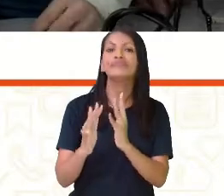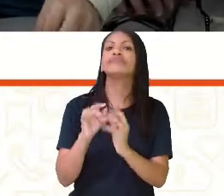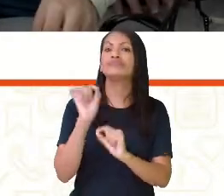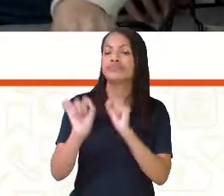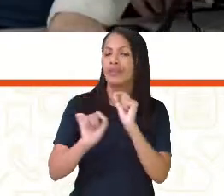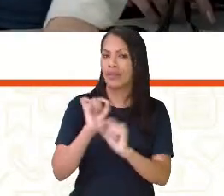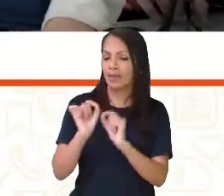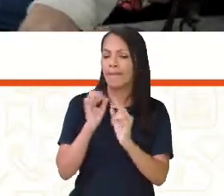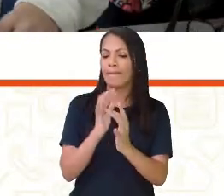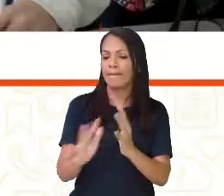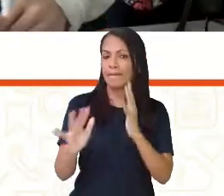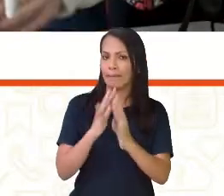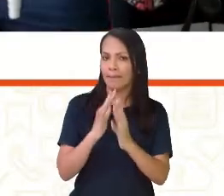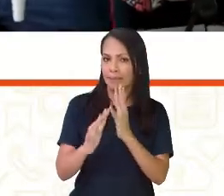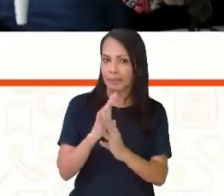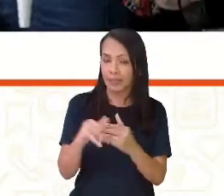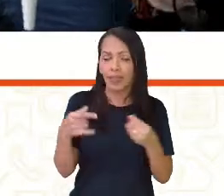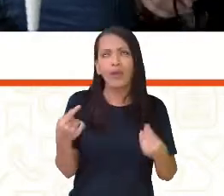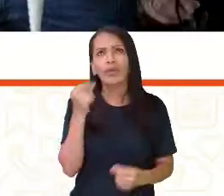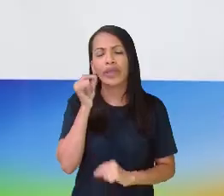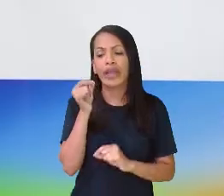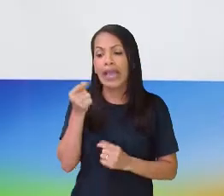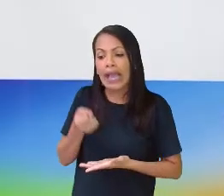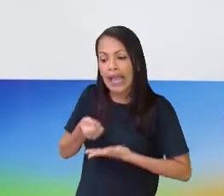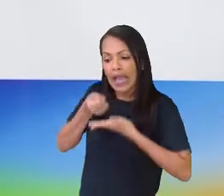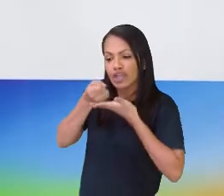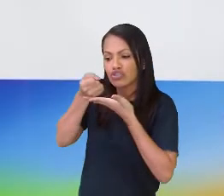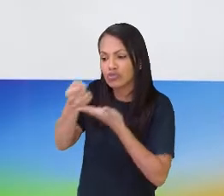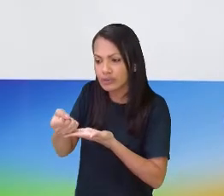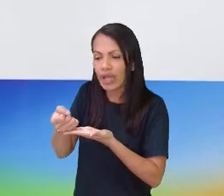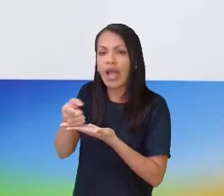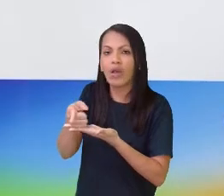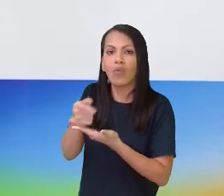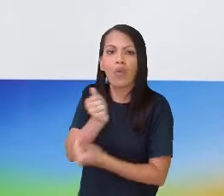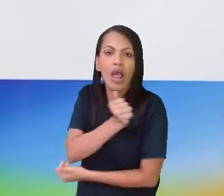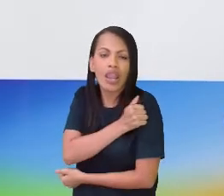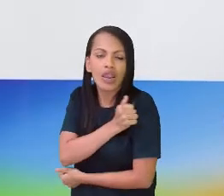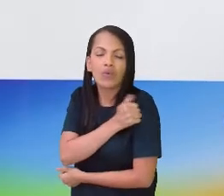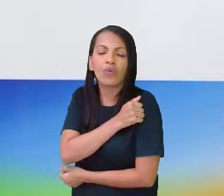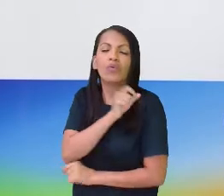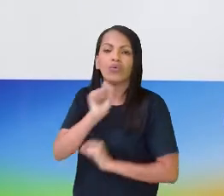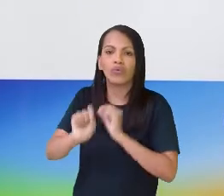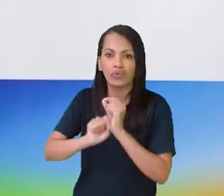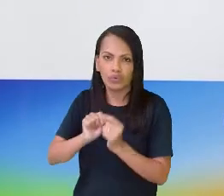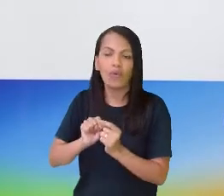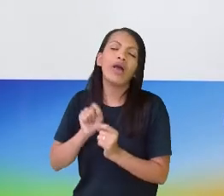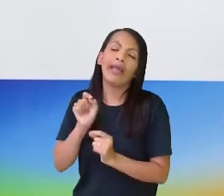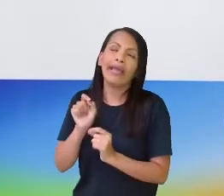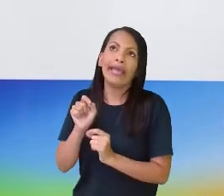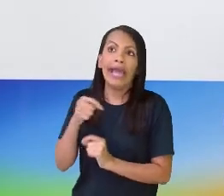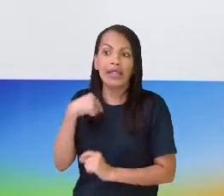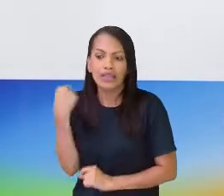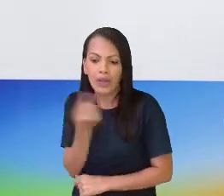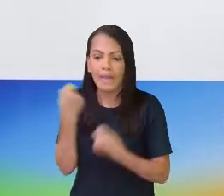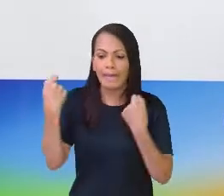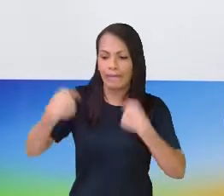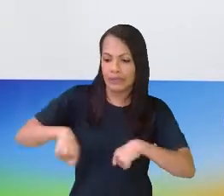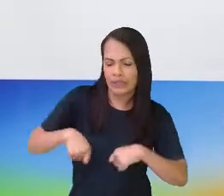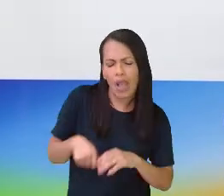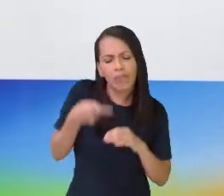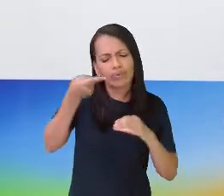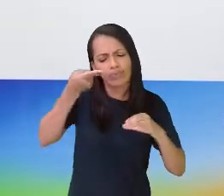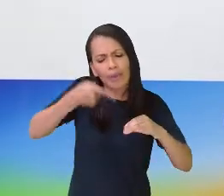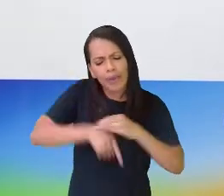propiciar o aprimoramento, o aprofundamento do nosso olhar para esse estudante, e isso é um momento